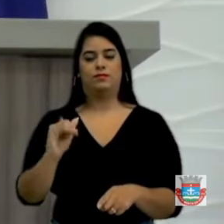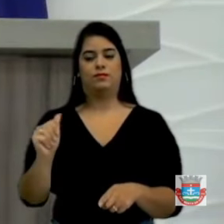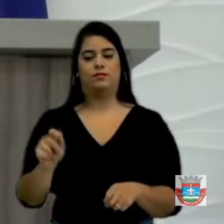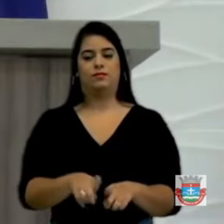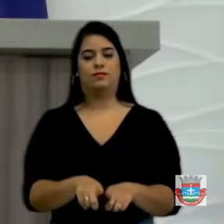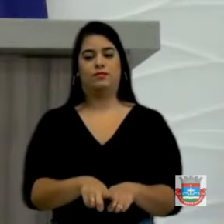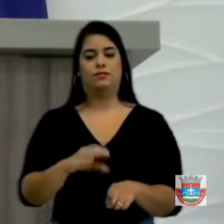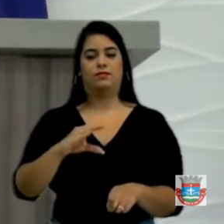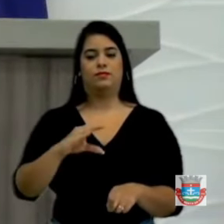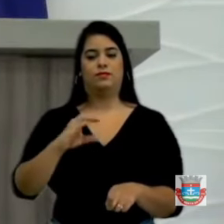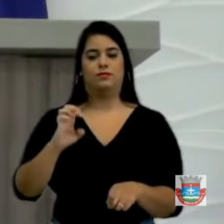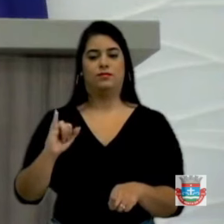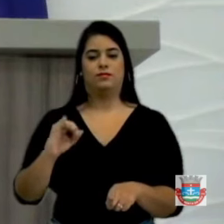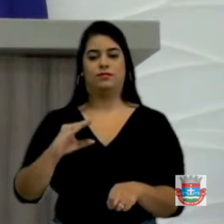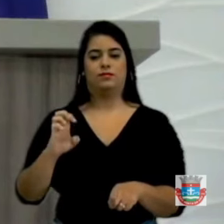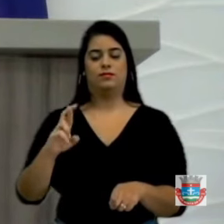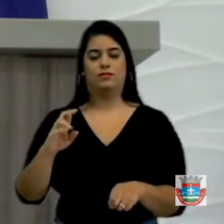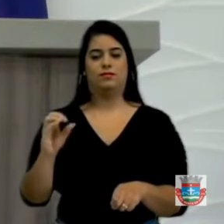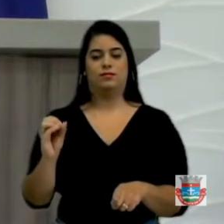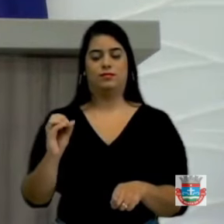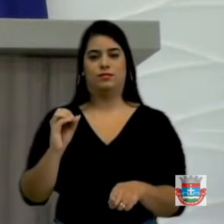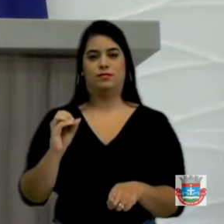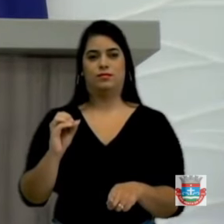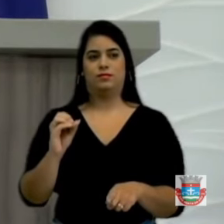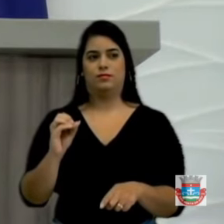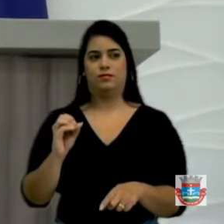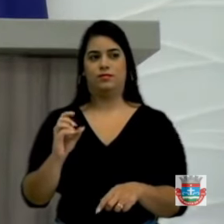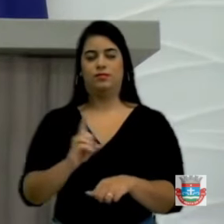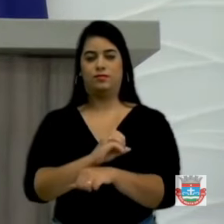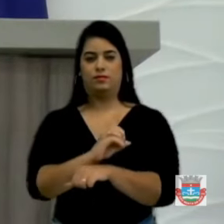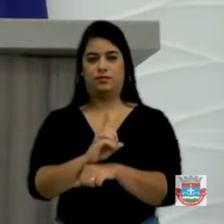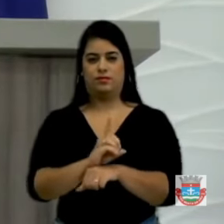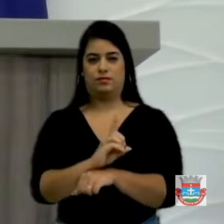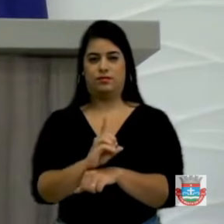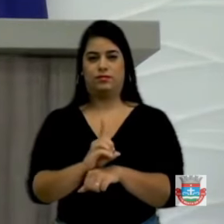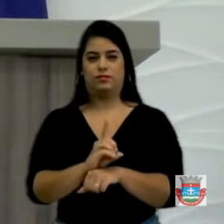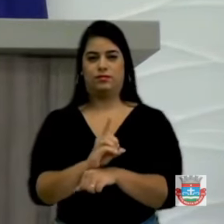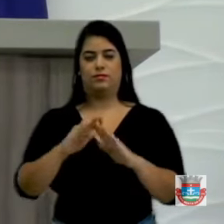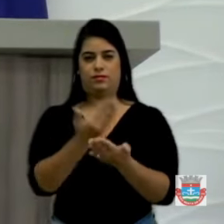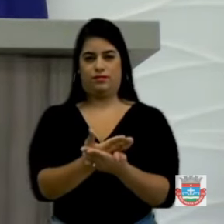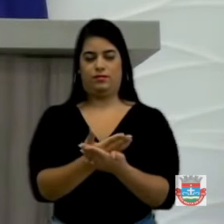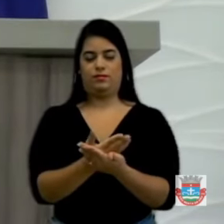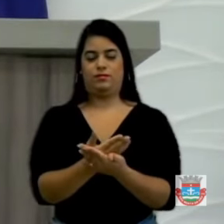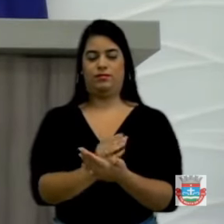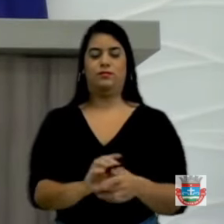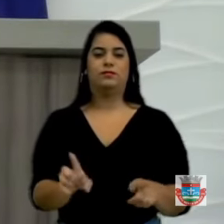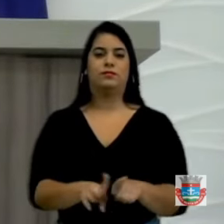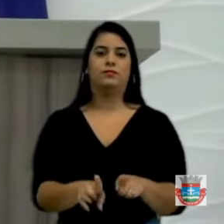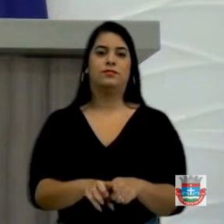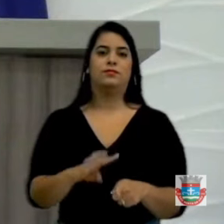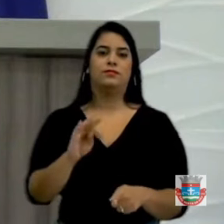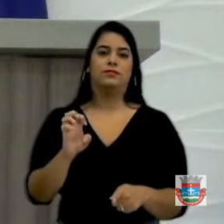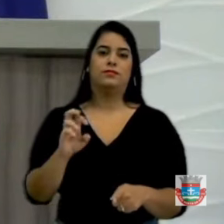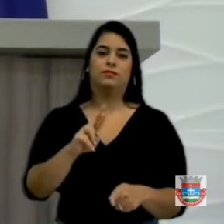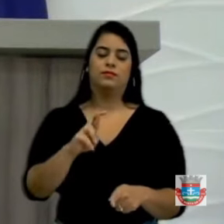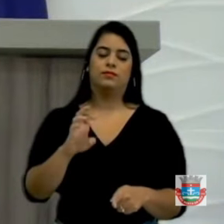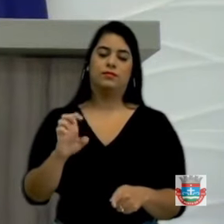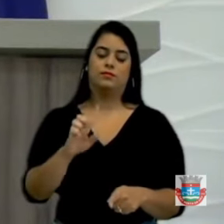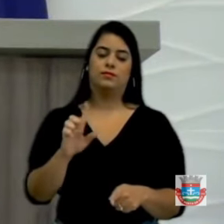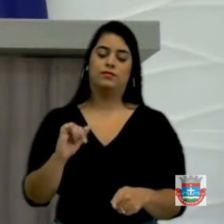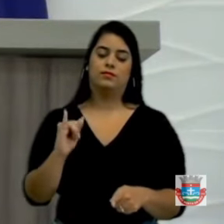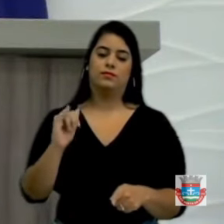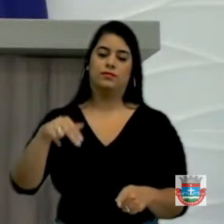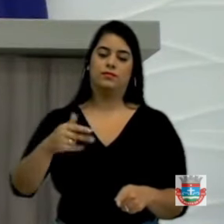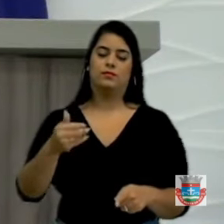a Cícero, diretor da Escola Manuel Arcoverde do Sítio Passagem. Terezinha, lá do povoado da Jurubeba, em